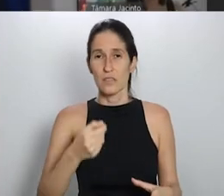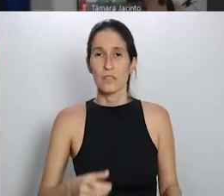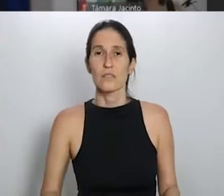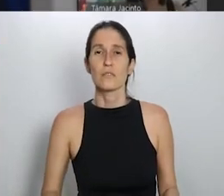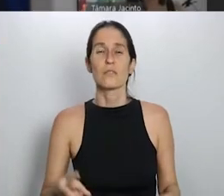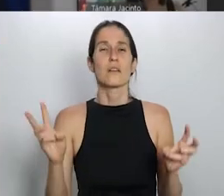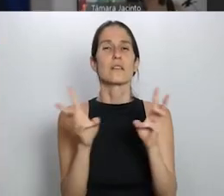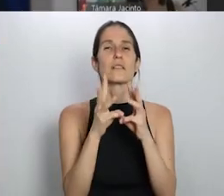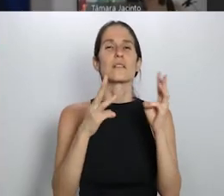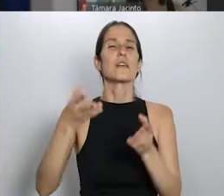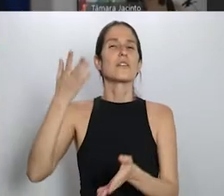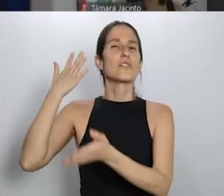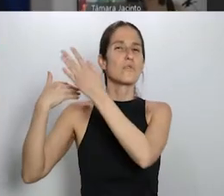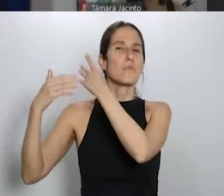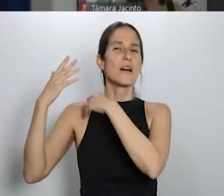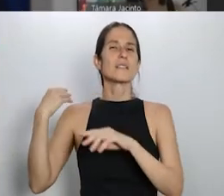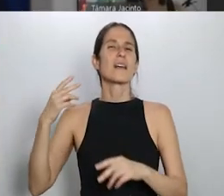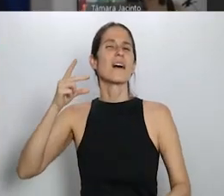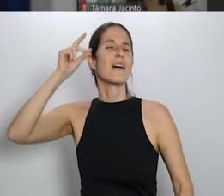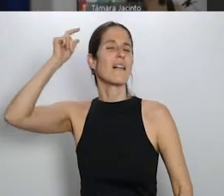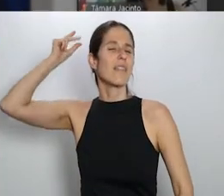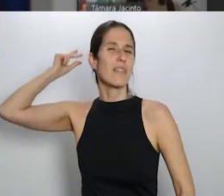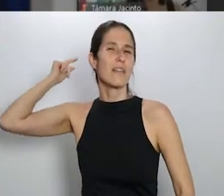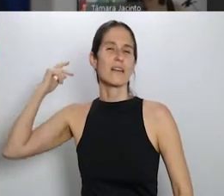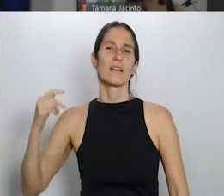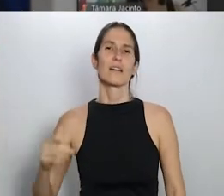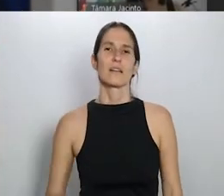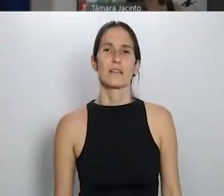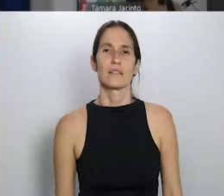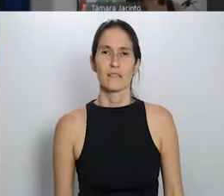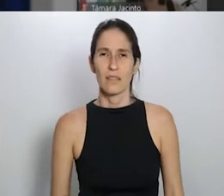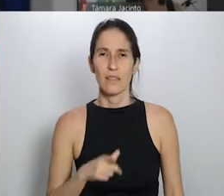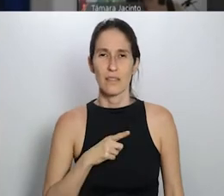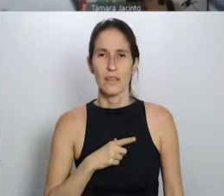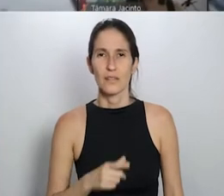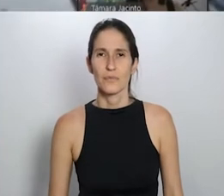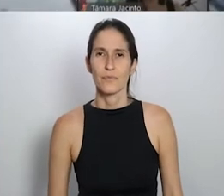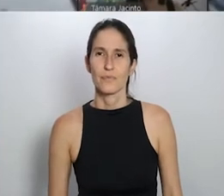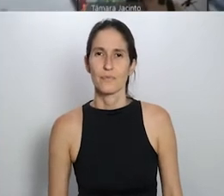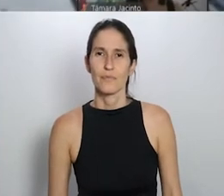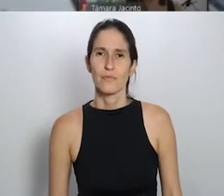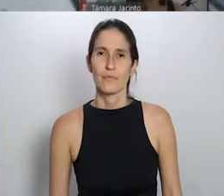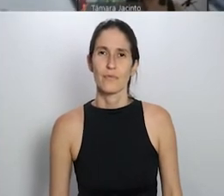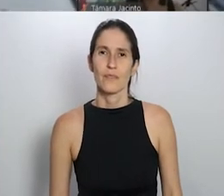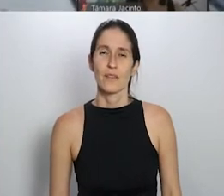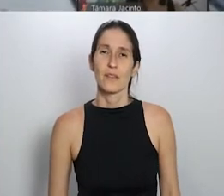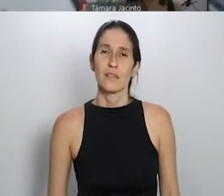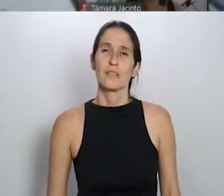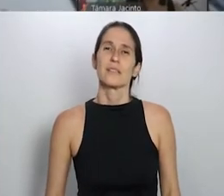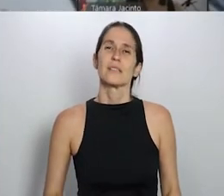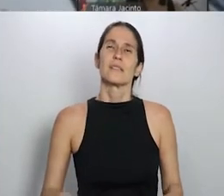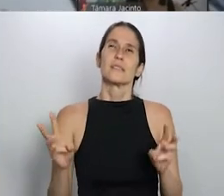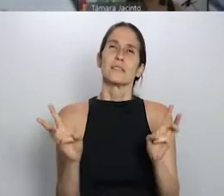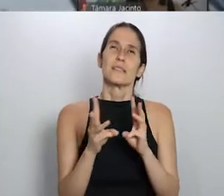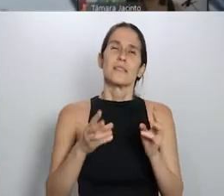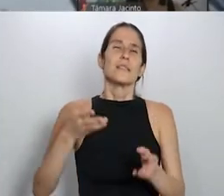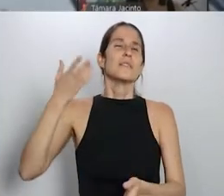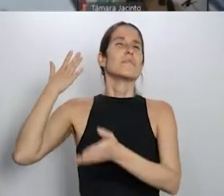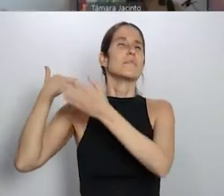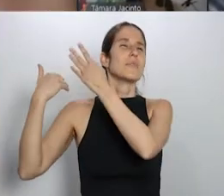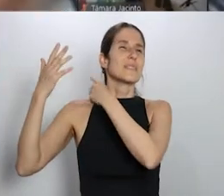ciranda daquela época, bem antiga, quando o pessoal serrava baião? A música do quando serrava baião está